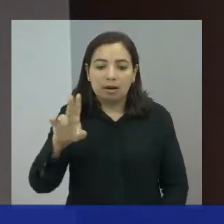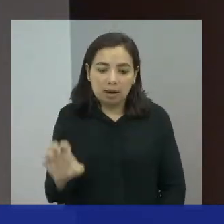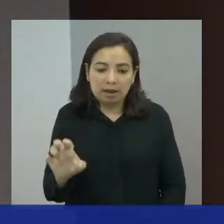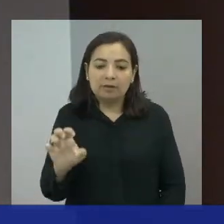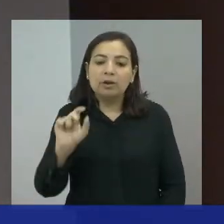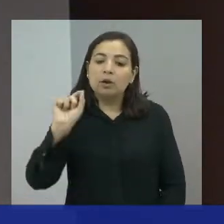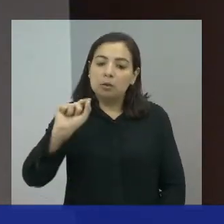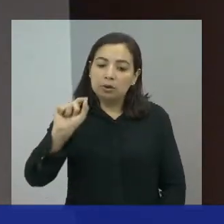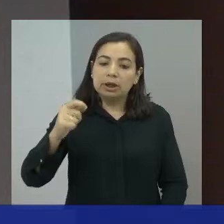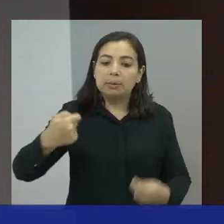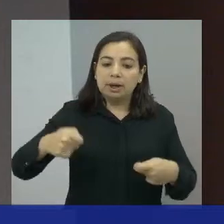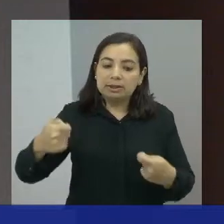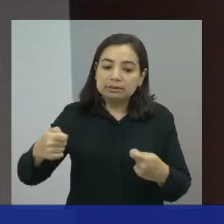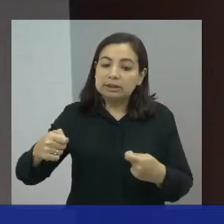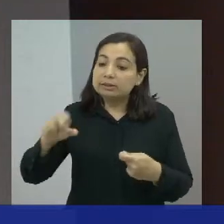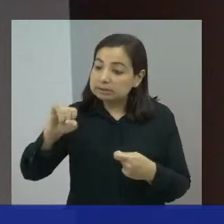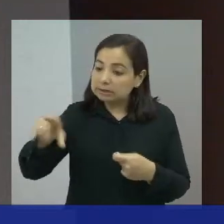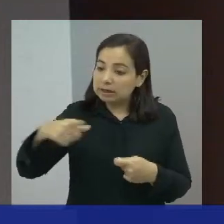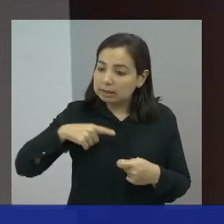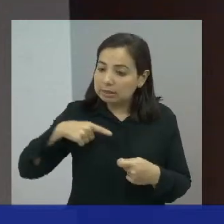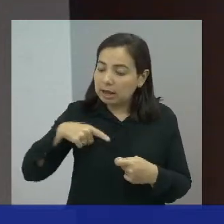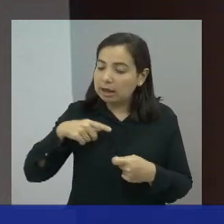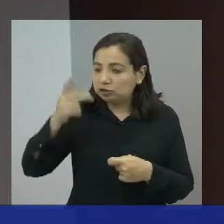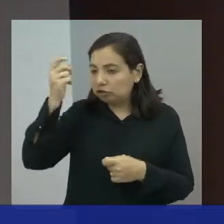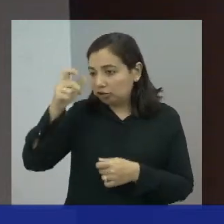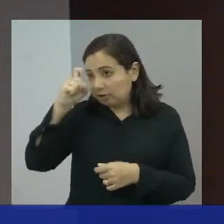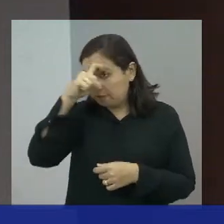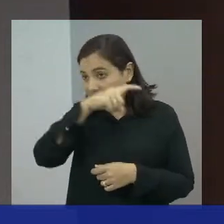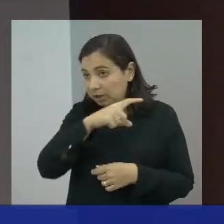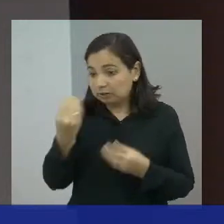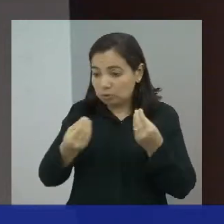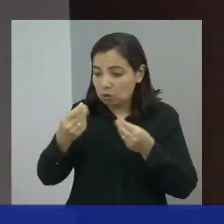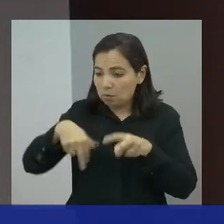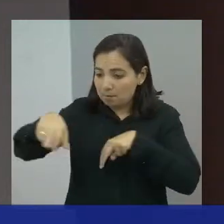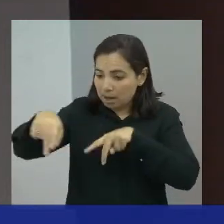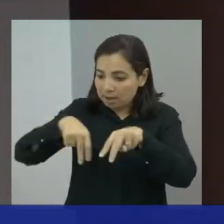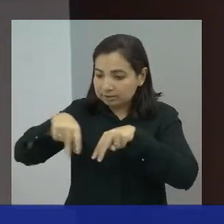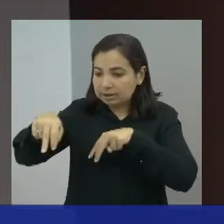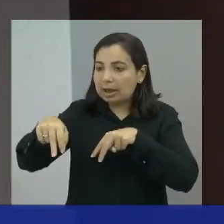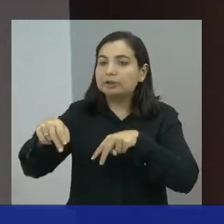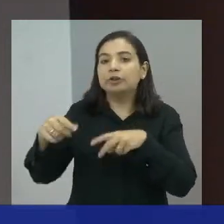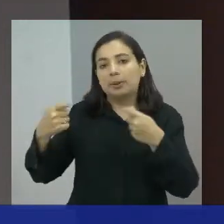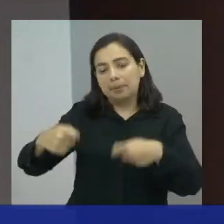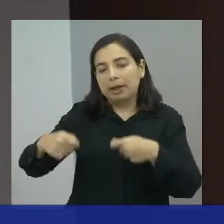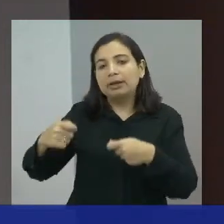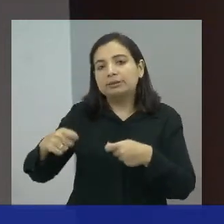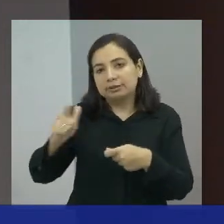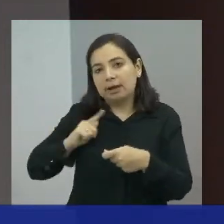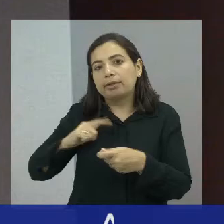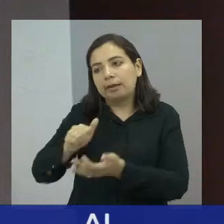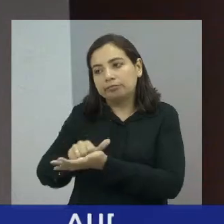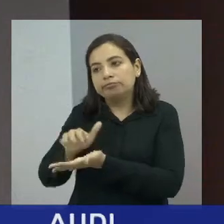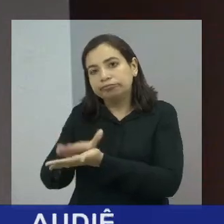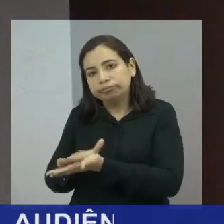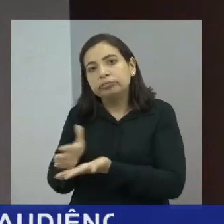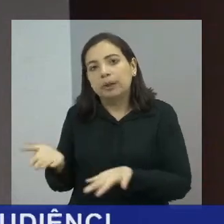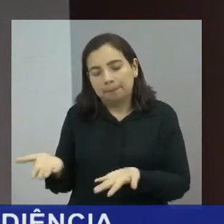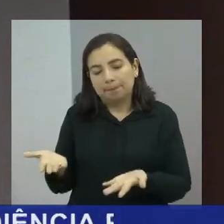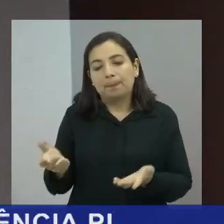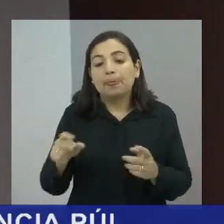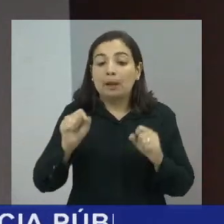que está obstruindo a passagem das pessoas. Então, esse é um exemplo de infração. Ela descreve aquilo